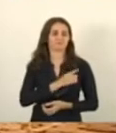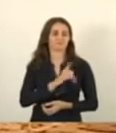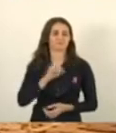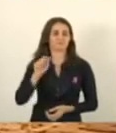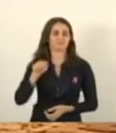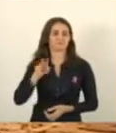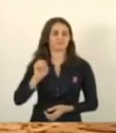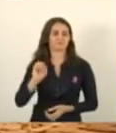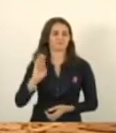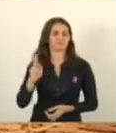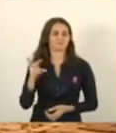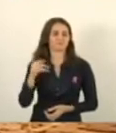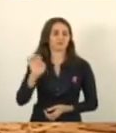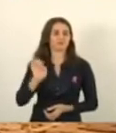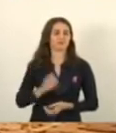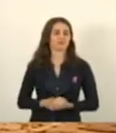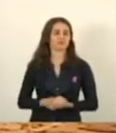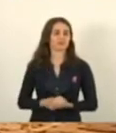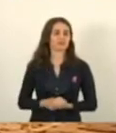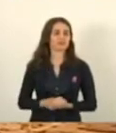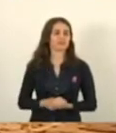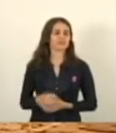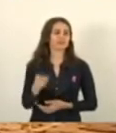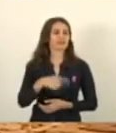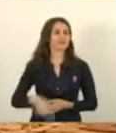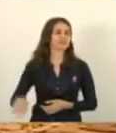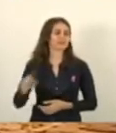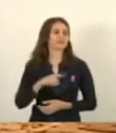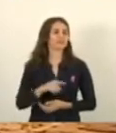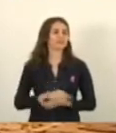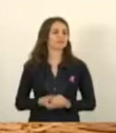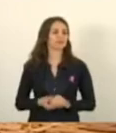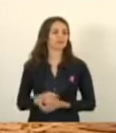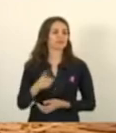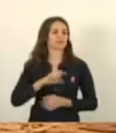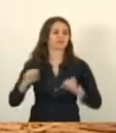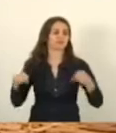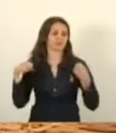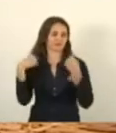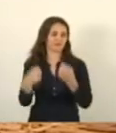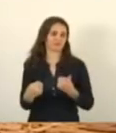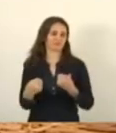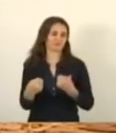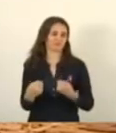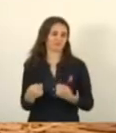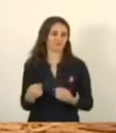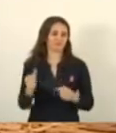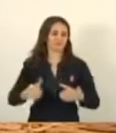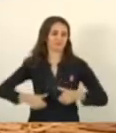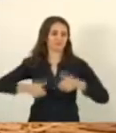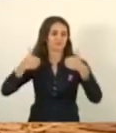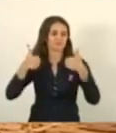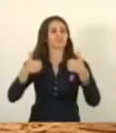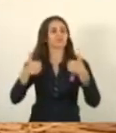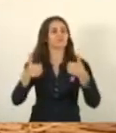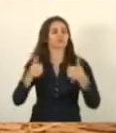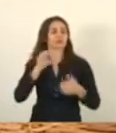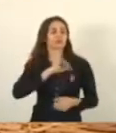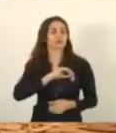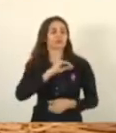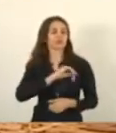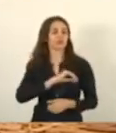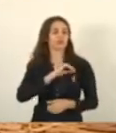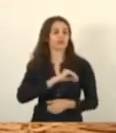Baense defendendo a nossa Polícia Civil também, com todas as forças dele, reivindicando melhorias